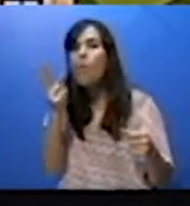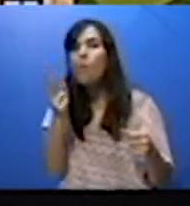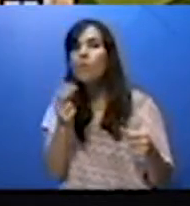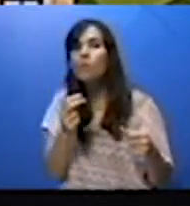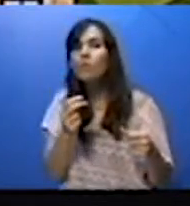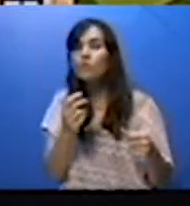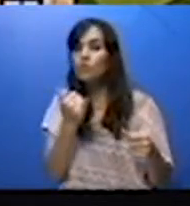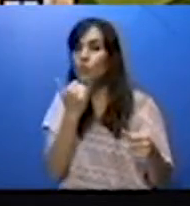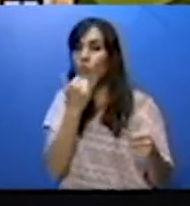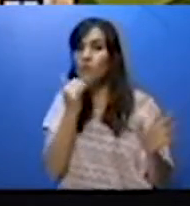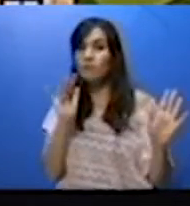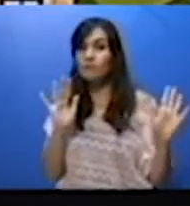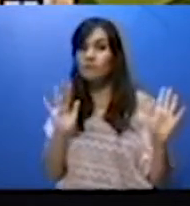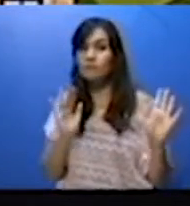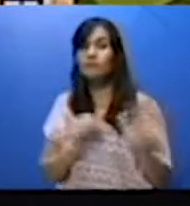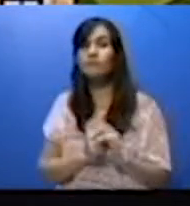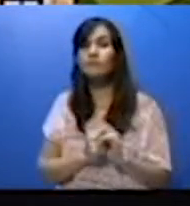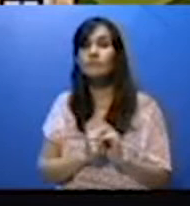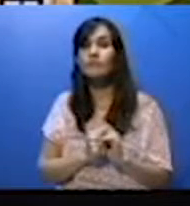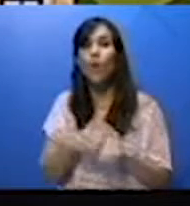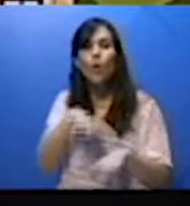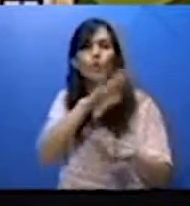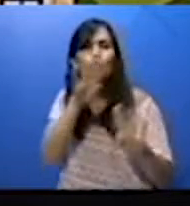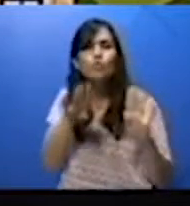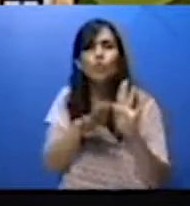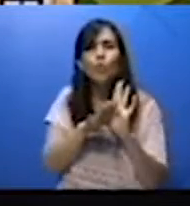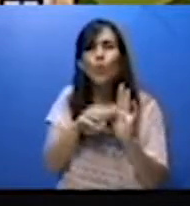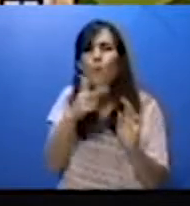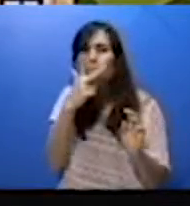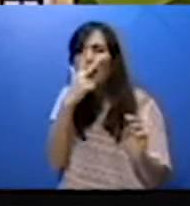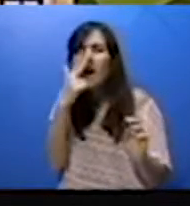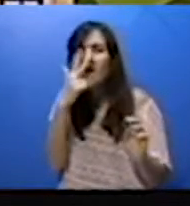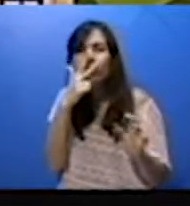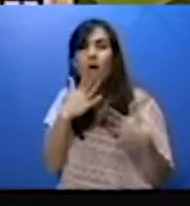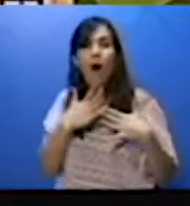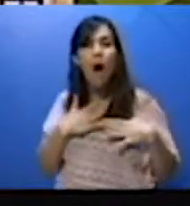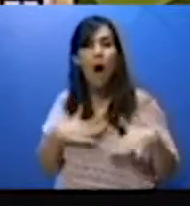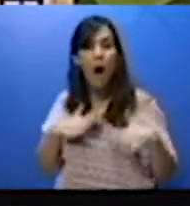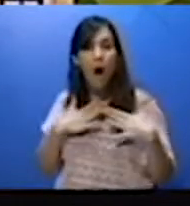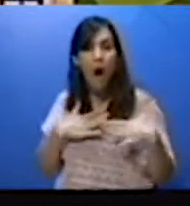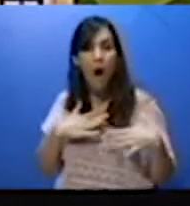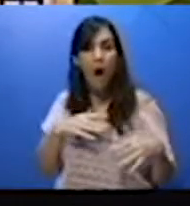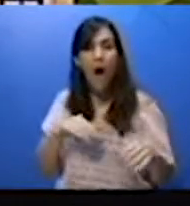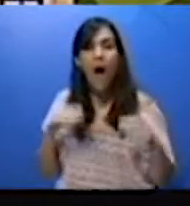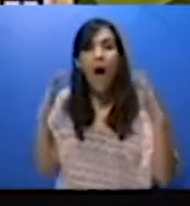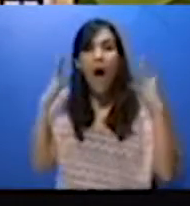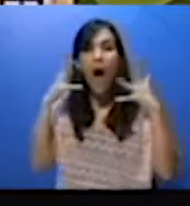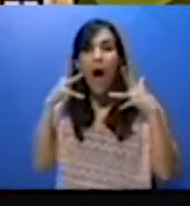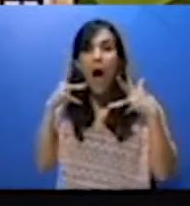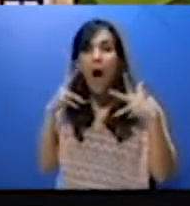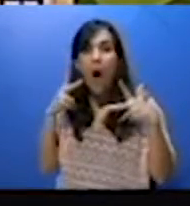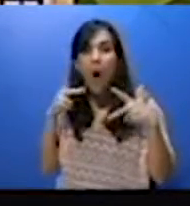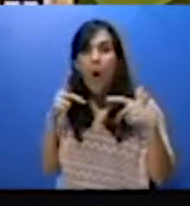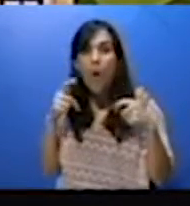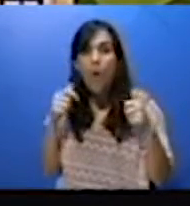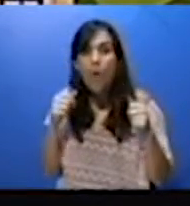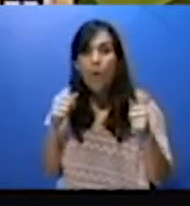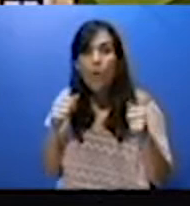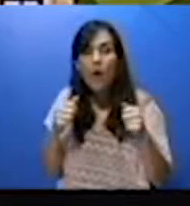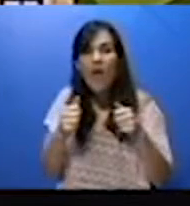não e tudo parecia tranquilo até que a outra levou um cabrito morto